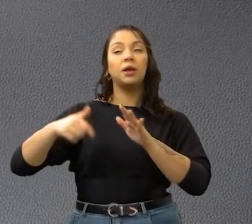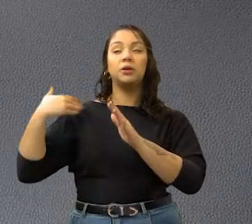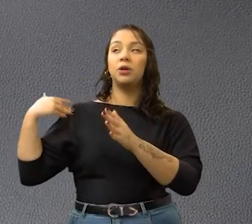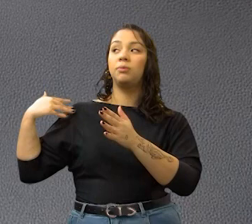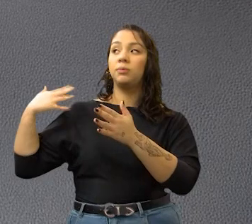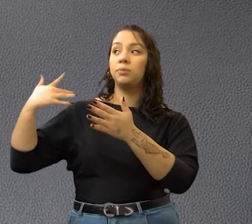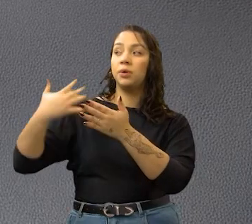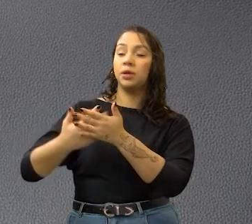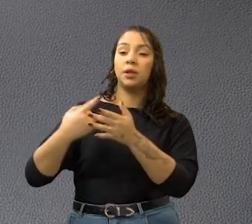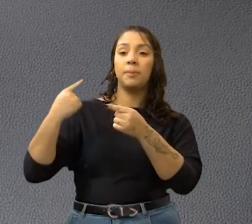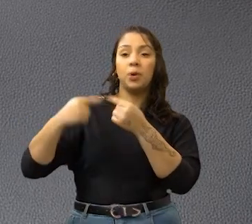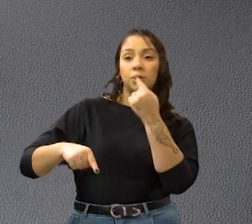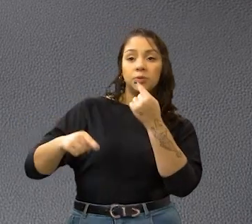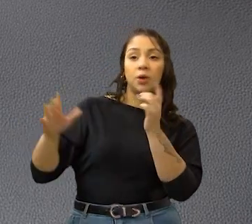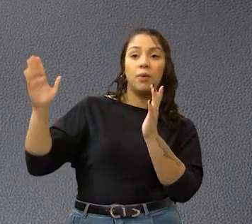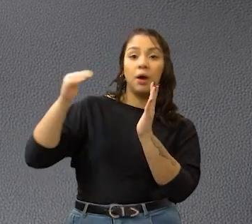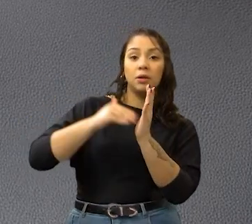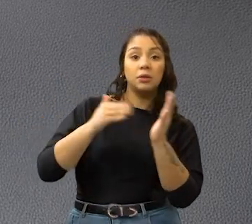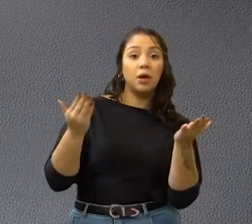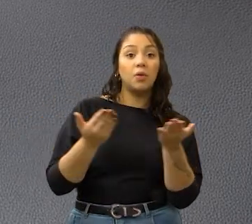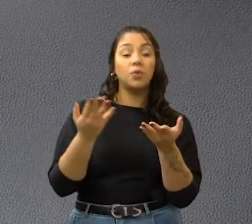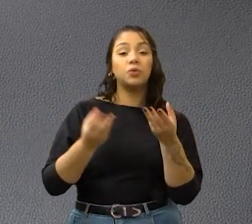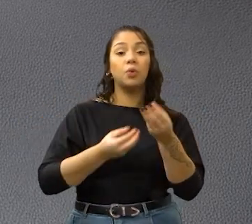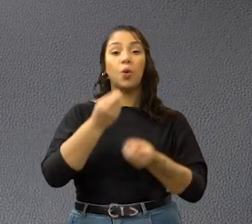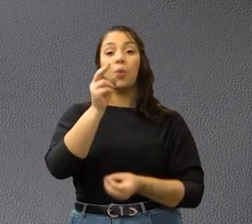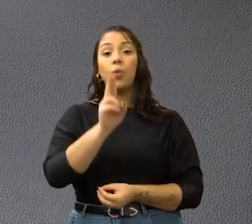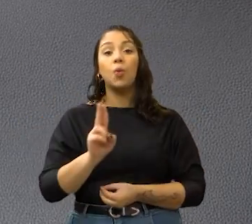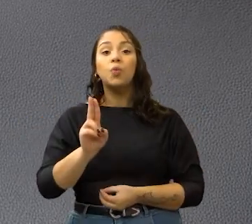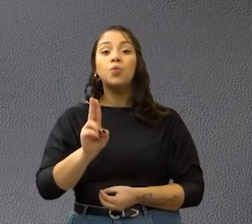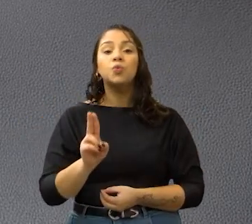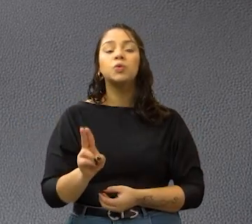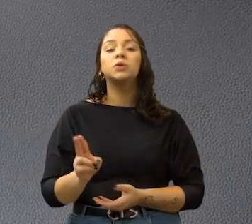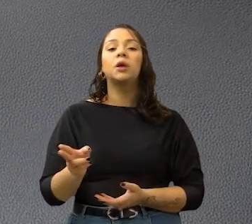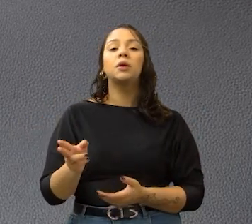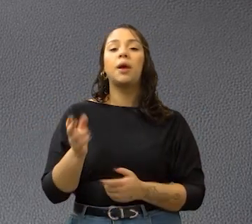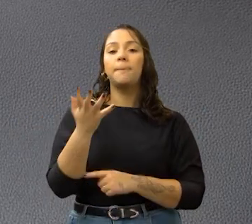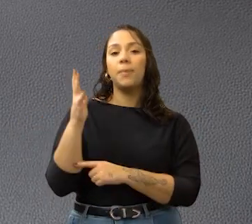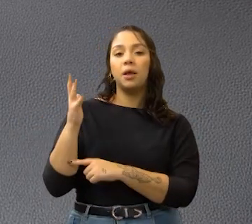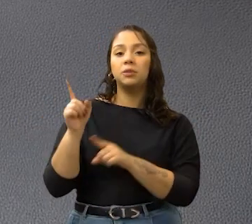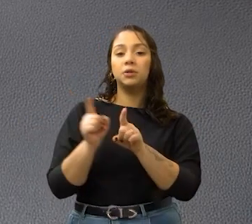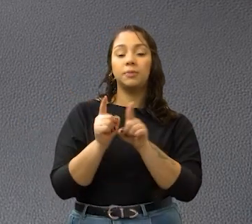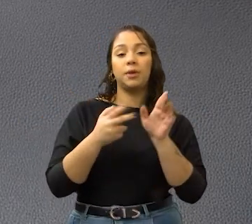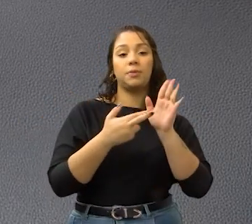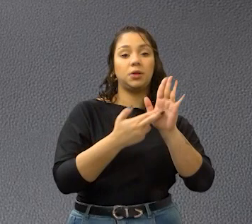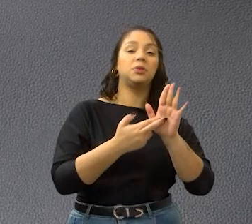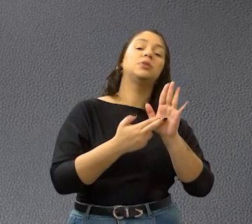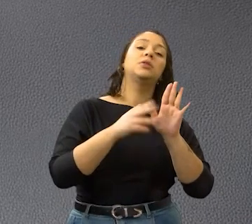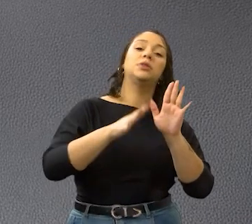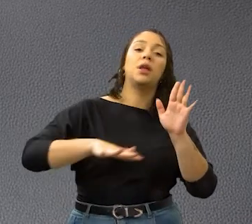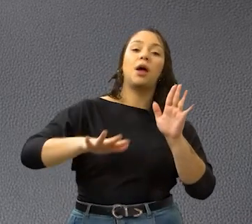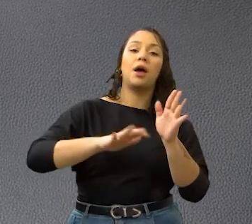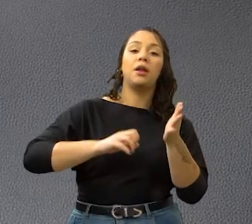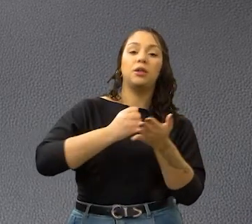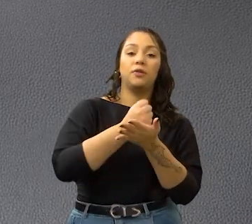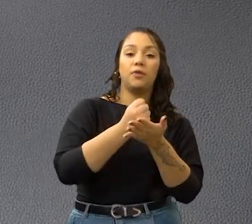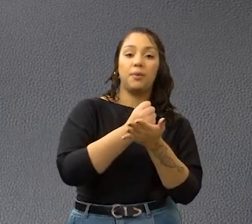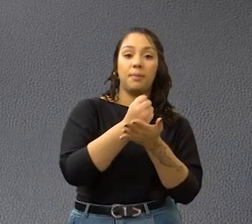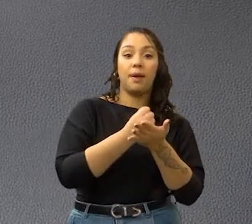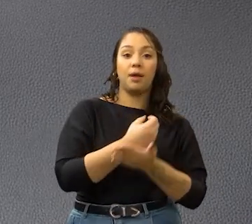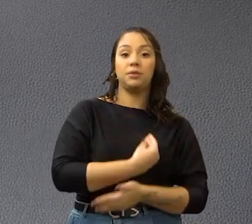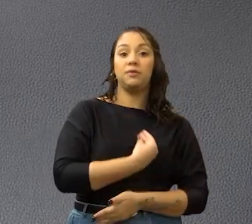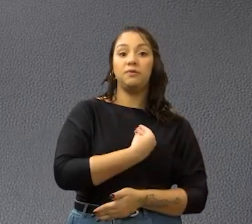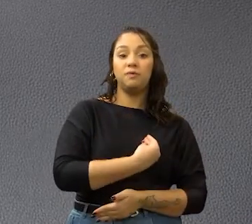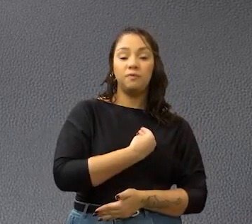desde a proibição, né, até hoje, quais são as utilizações. A gente trouxe representantes farmacêuticos, né, da farmácia